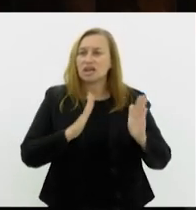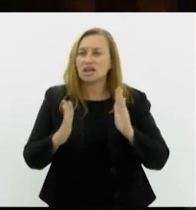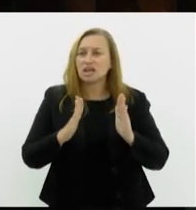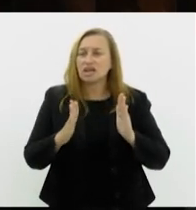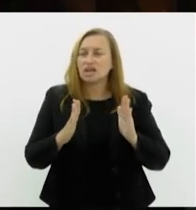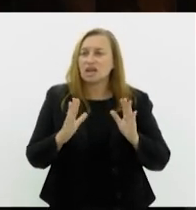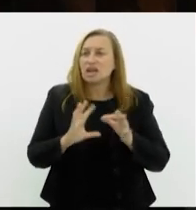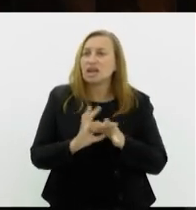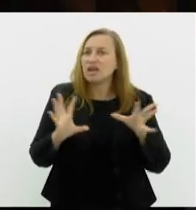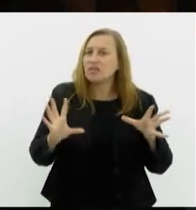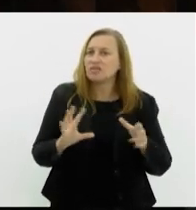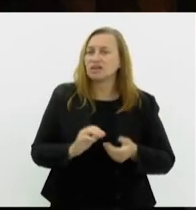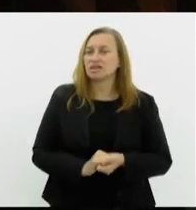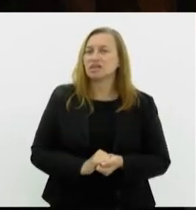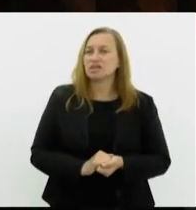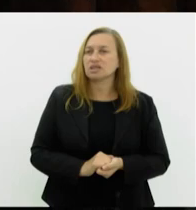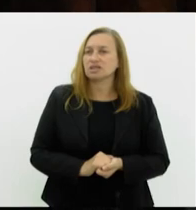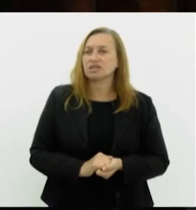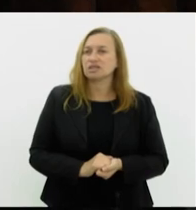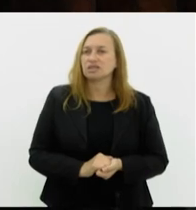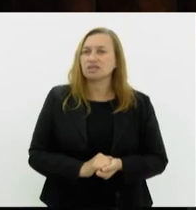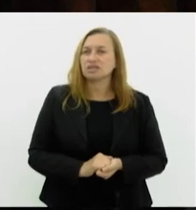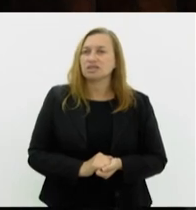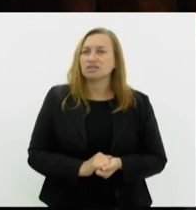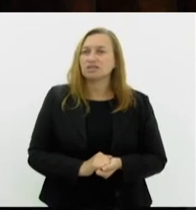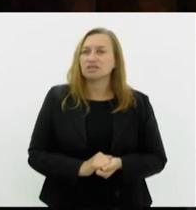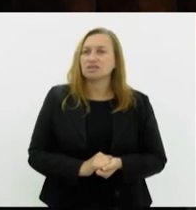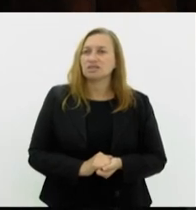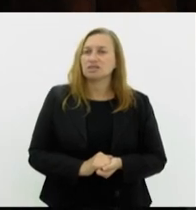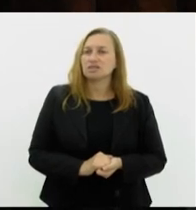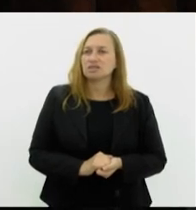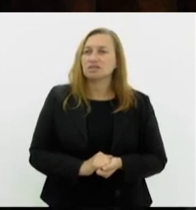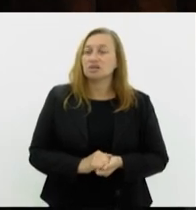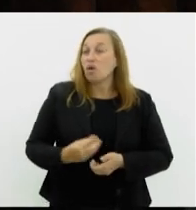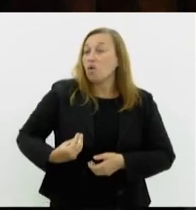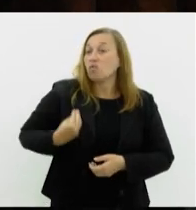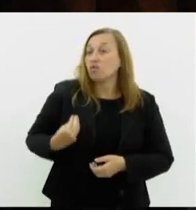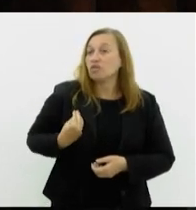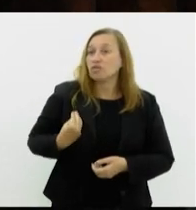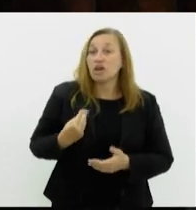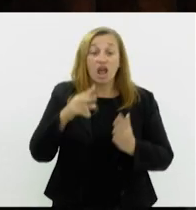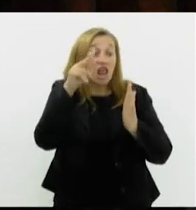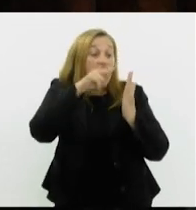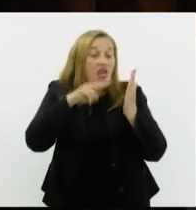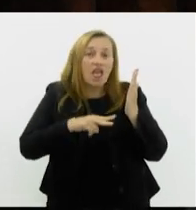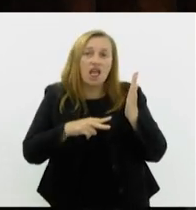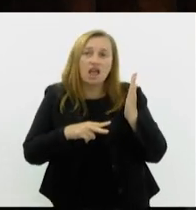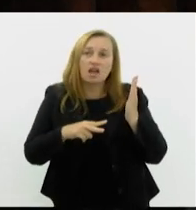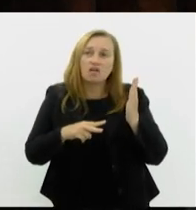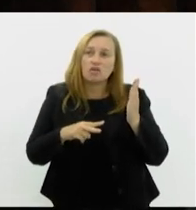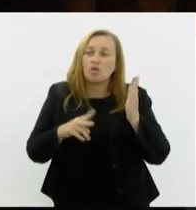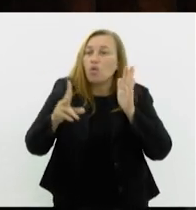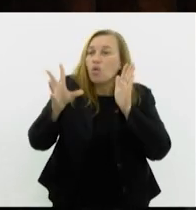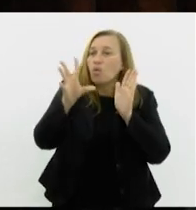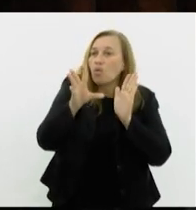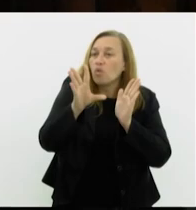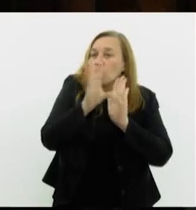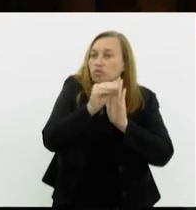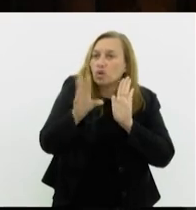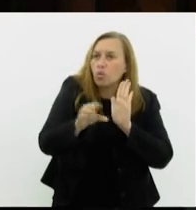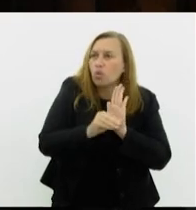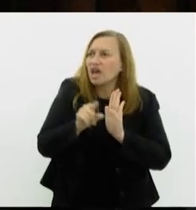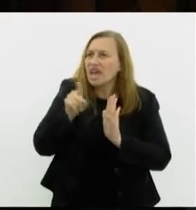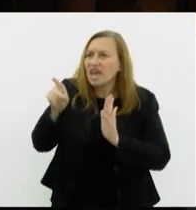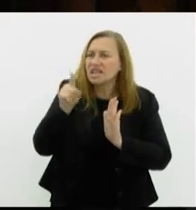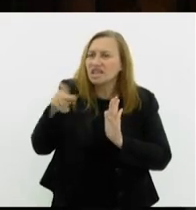livre, onde a gente está ao vivo e lê o conteúdo que ele está